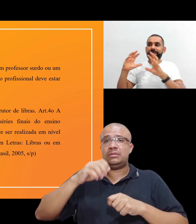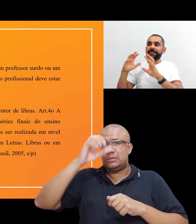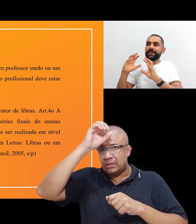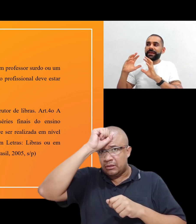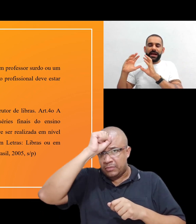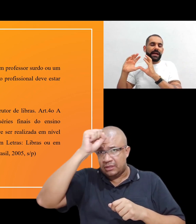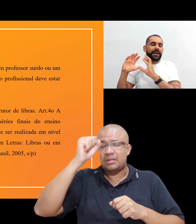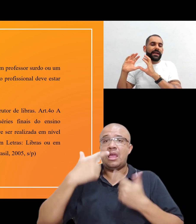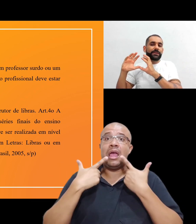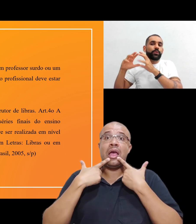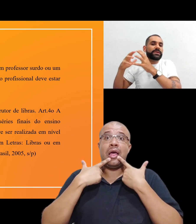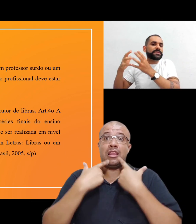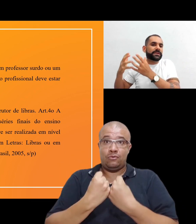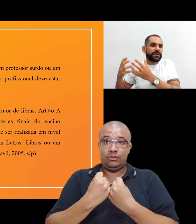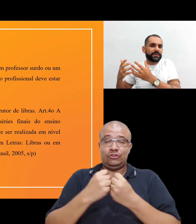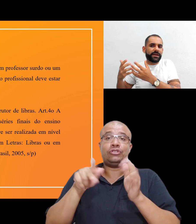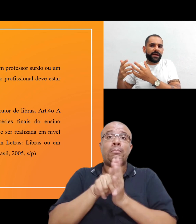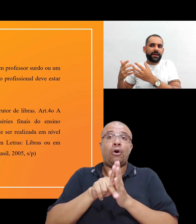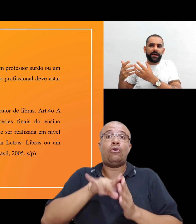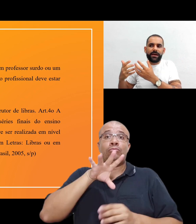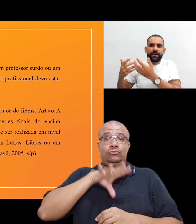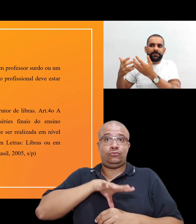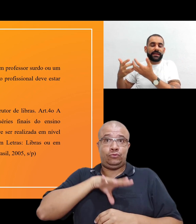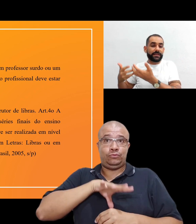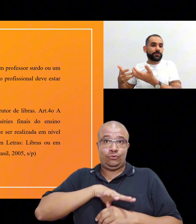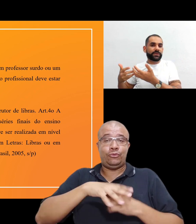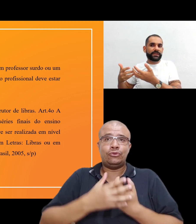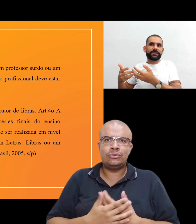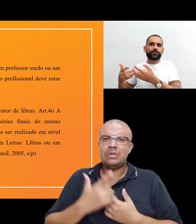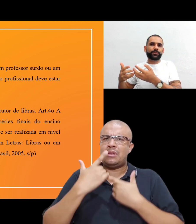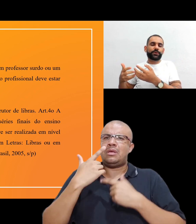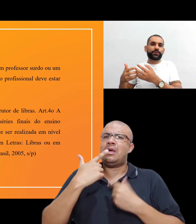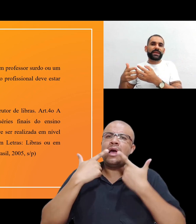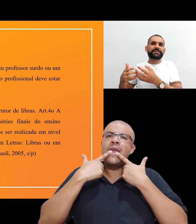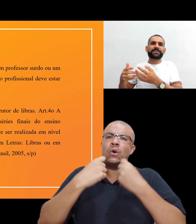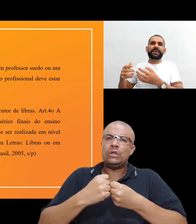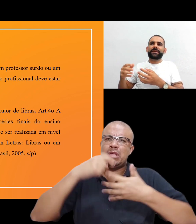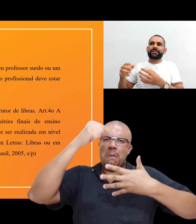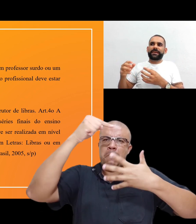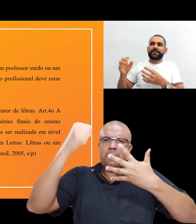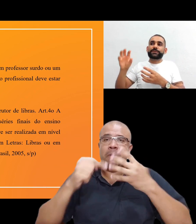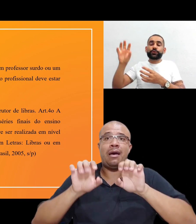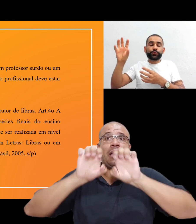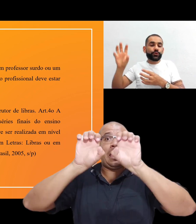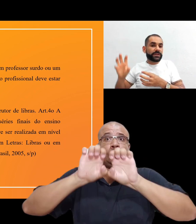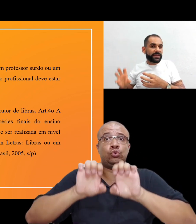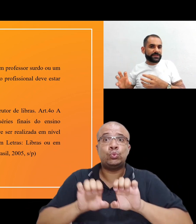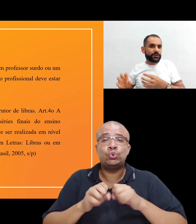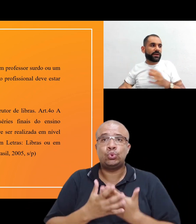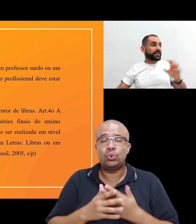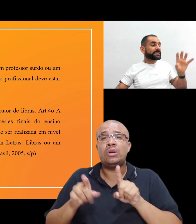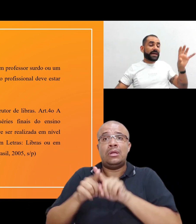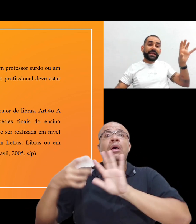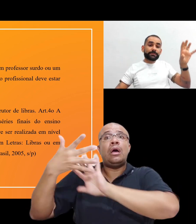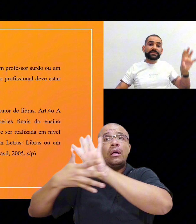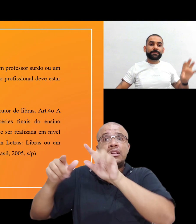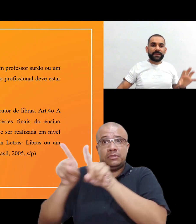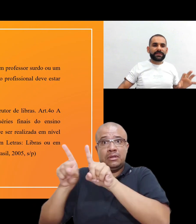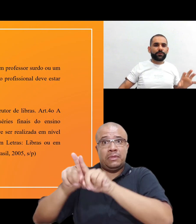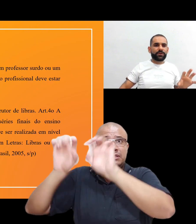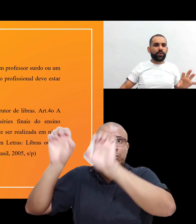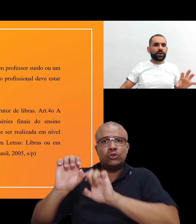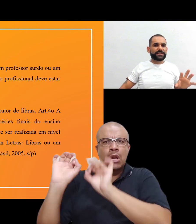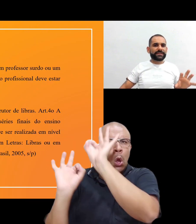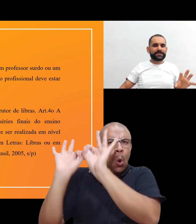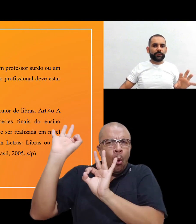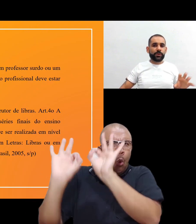tem que entender a linguística da língua, né, do português, né, a estrutura que ela se organiza, a Libras também